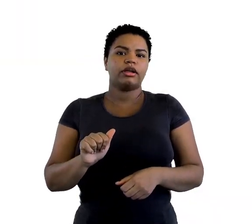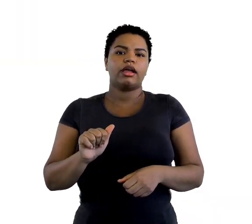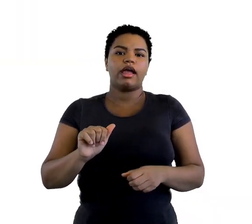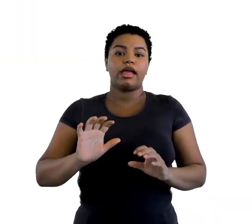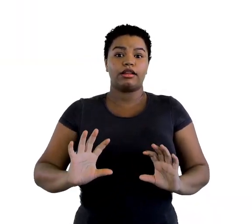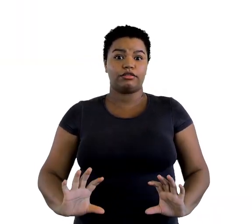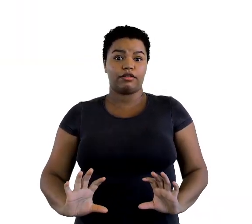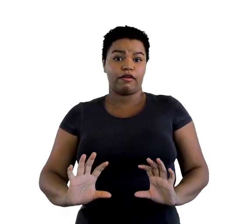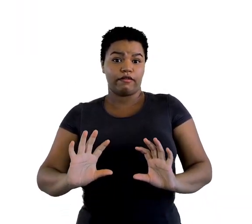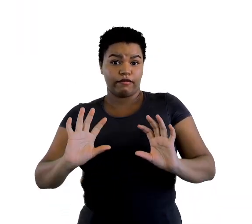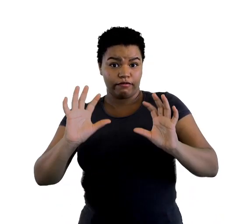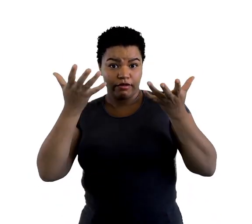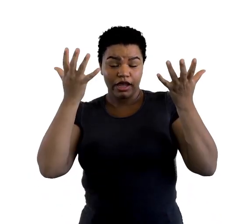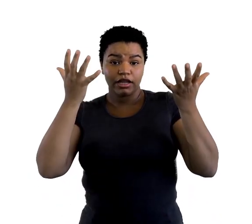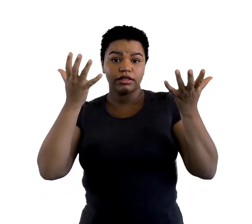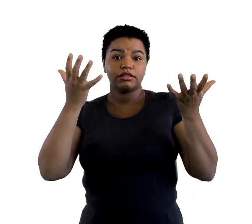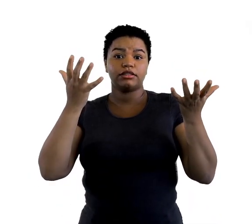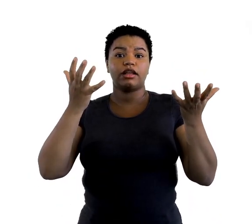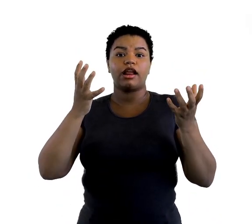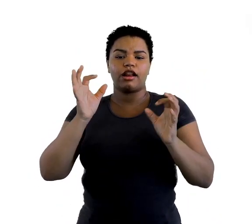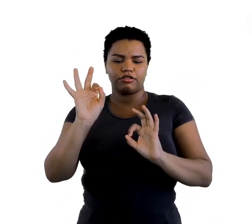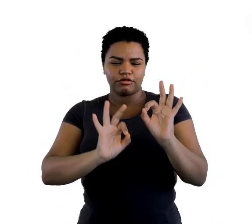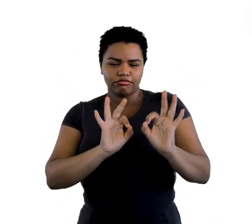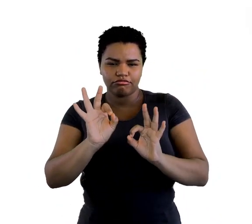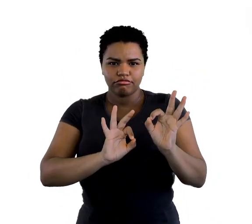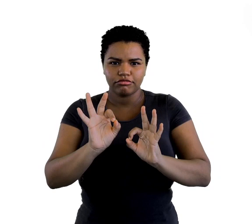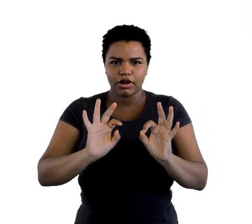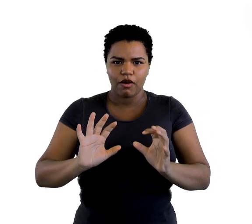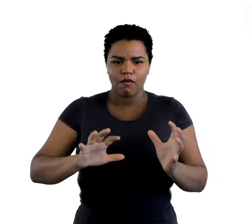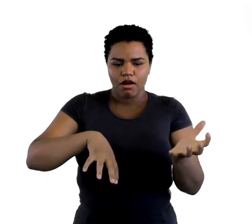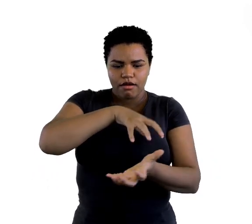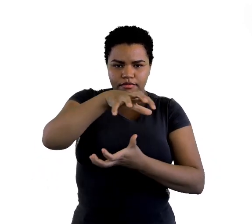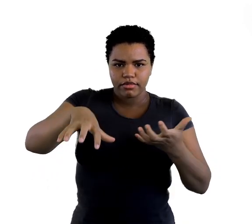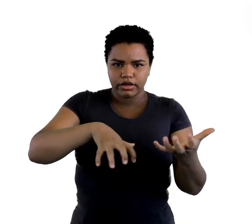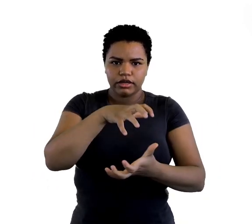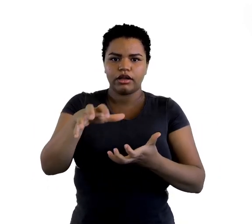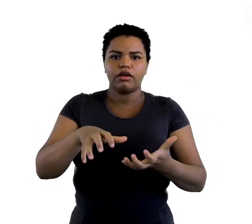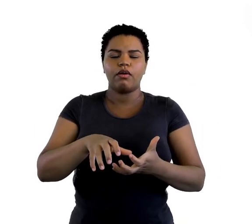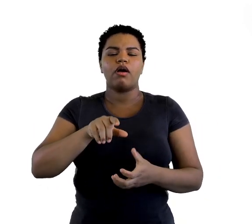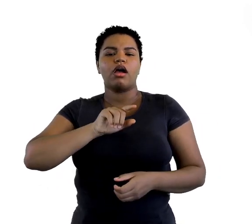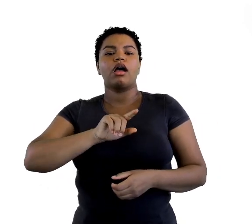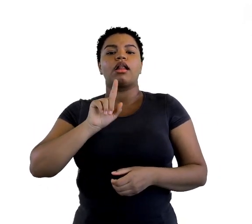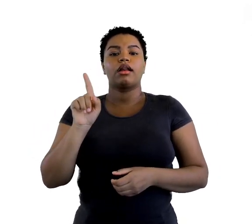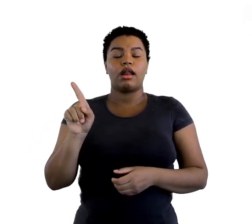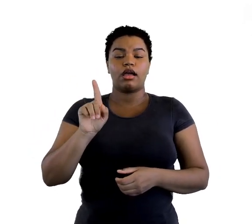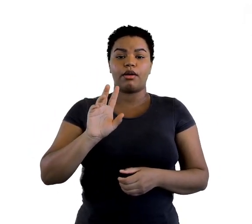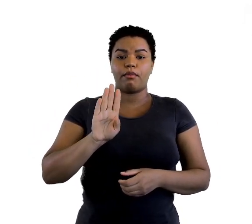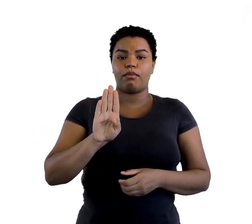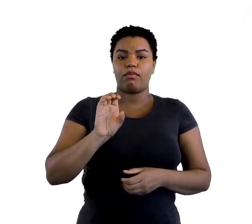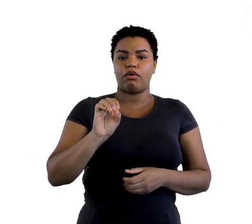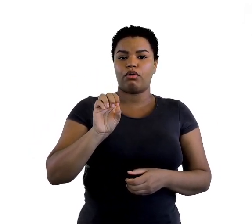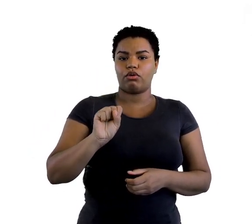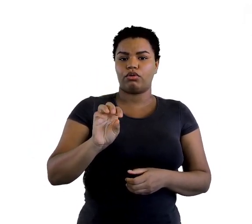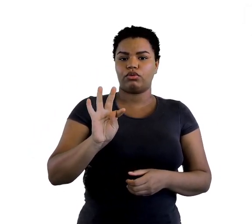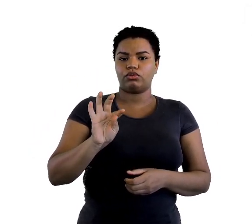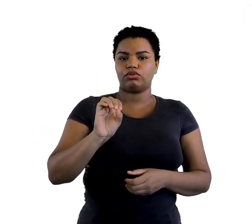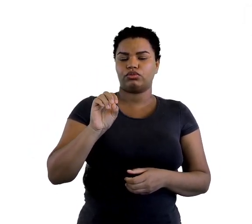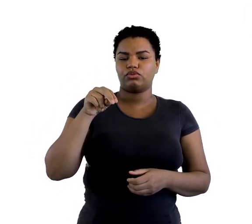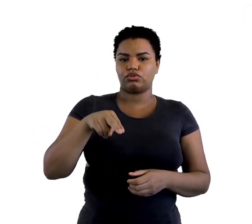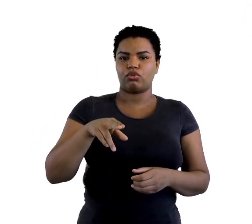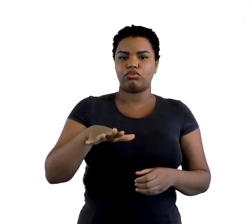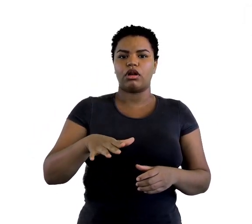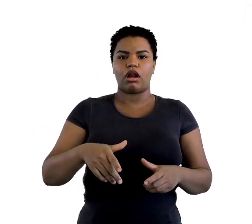do Chá no Porto de Boston. Lembrando que Boston, o Porto de Boston, era o principal porto de entrada e saída